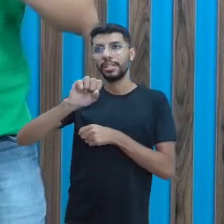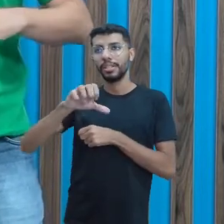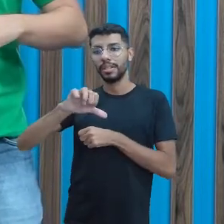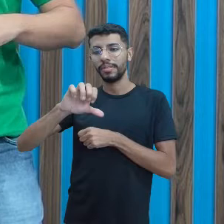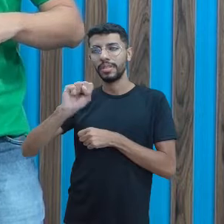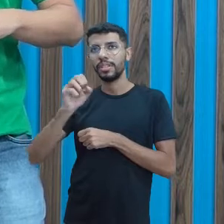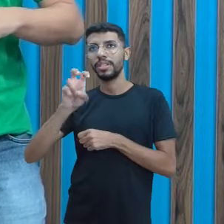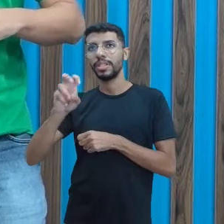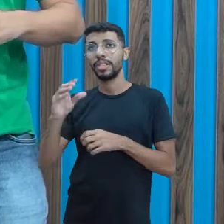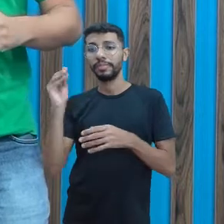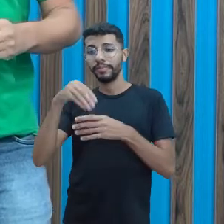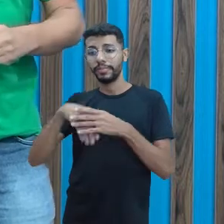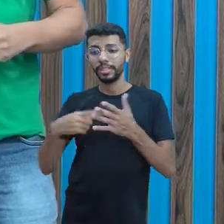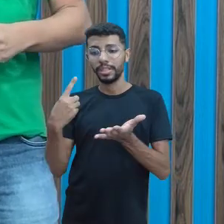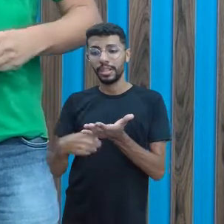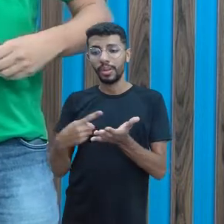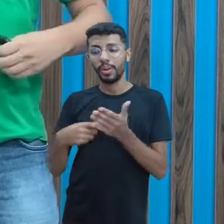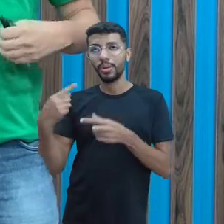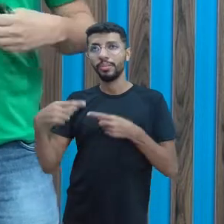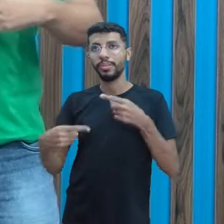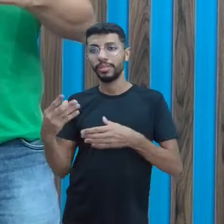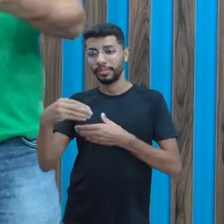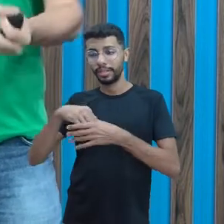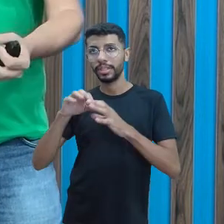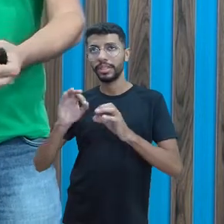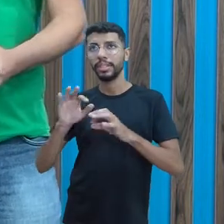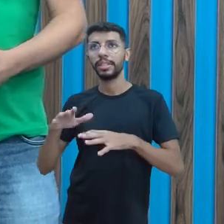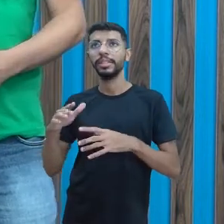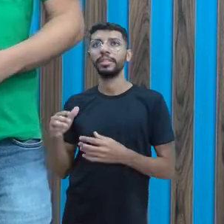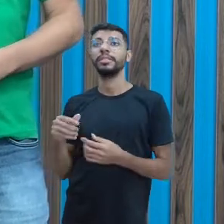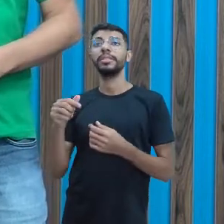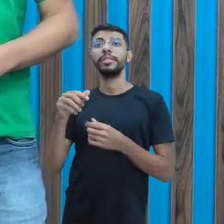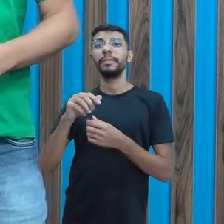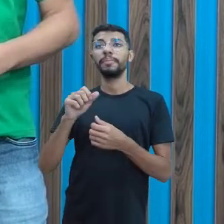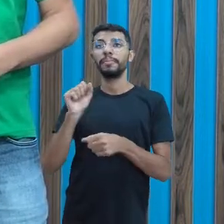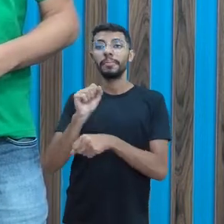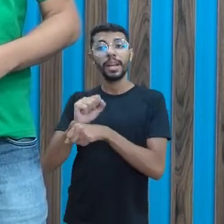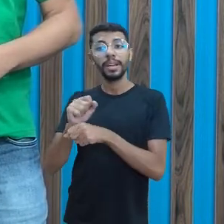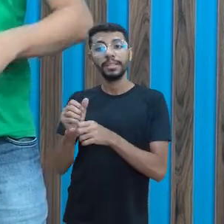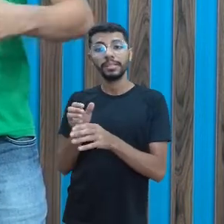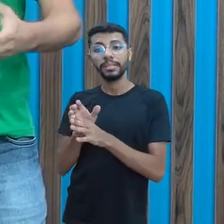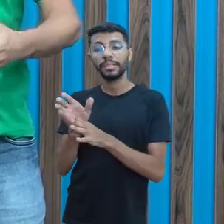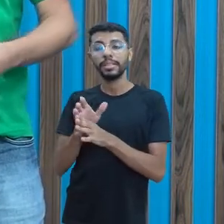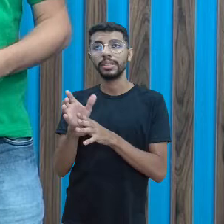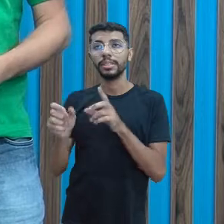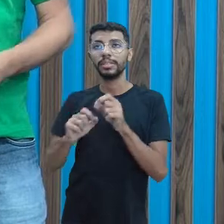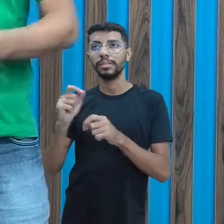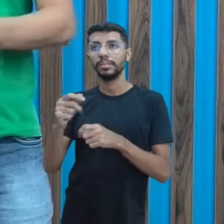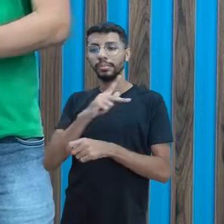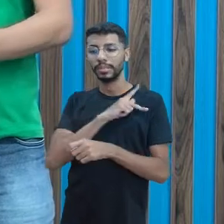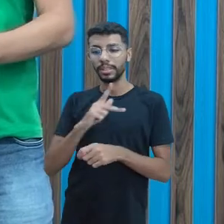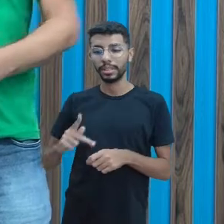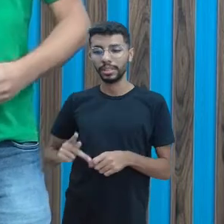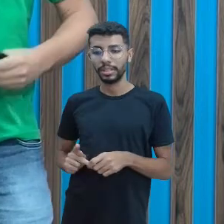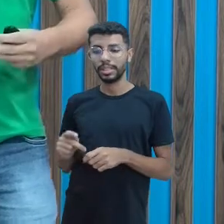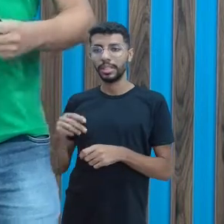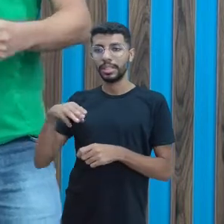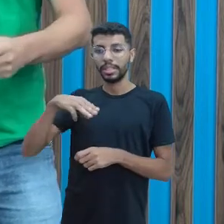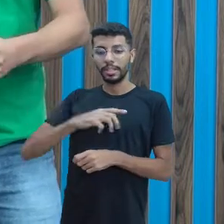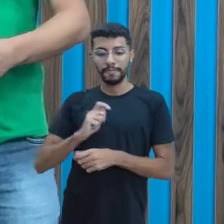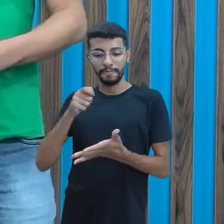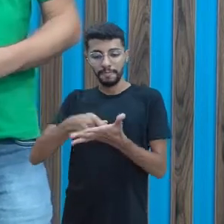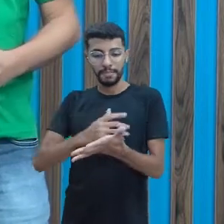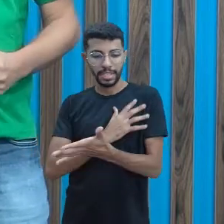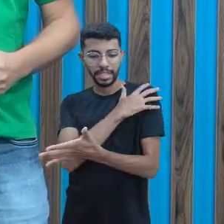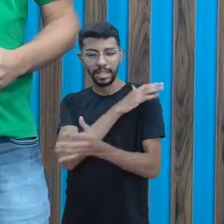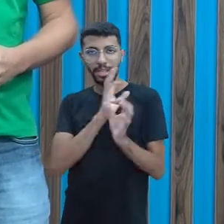políticos internos, então, deixa-se indicar presidentes militares e apenas civis, então a gente vai ter, por parte dos